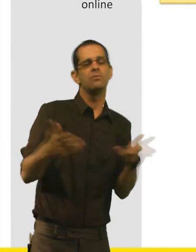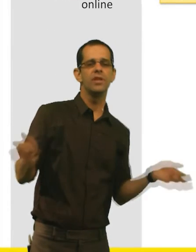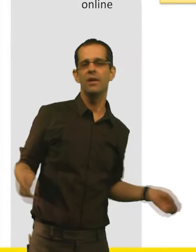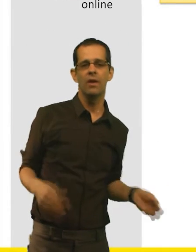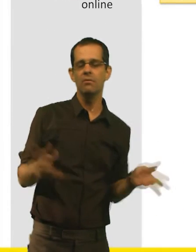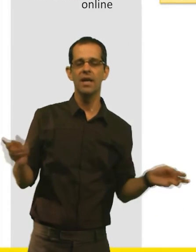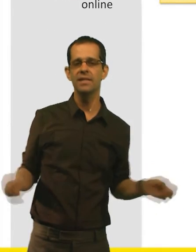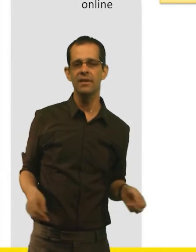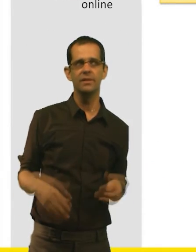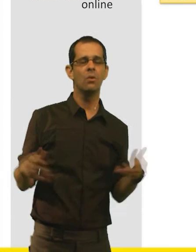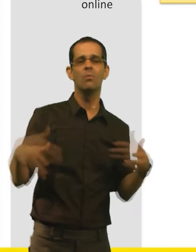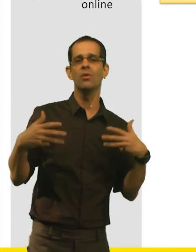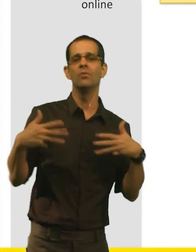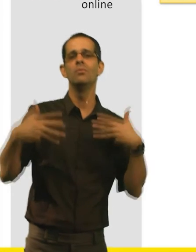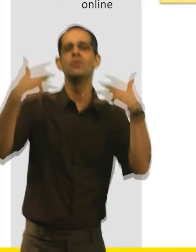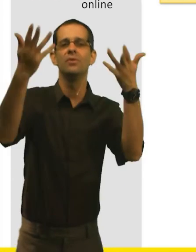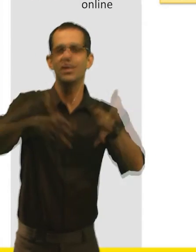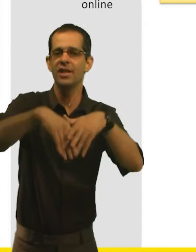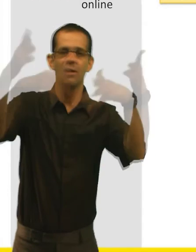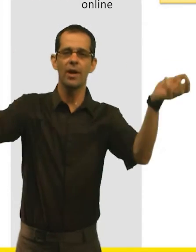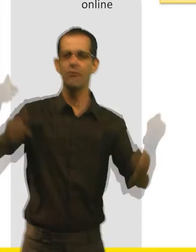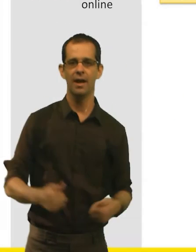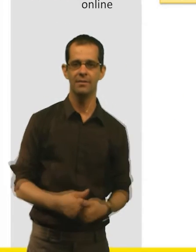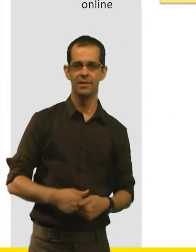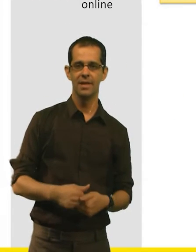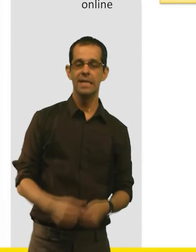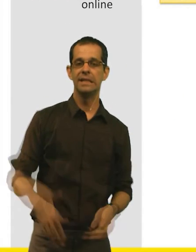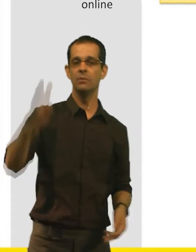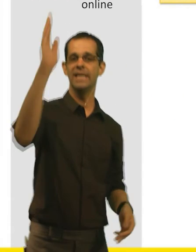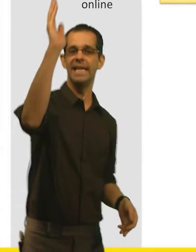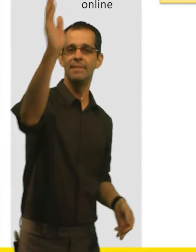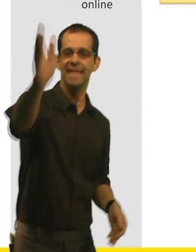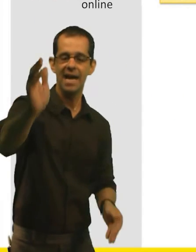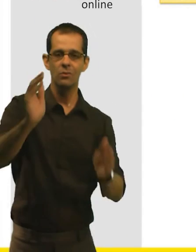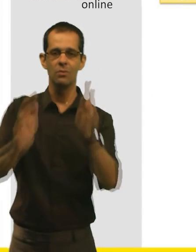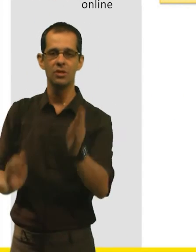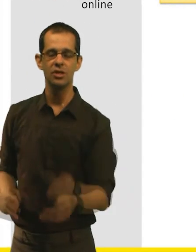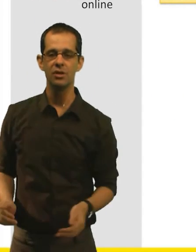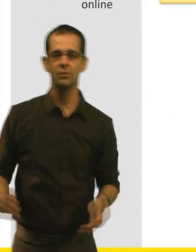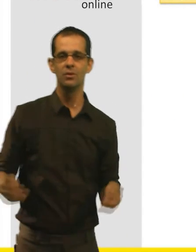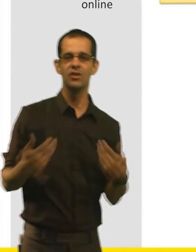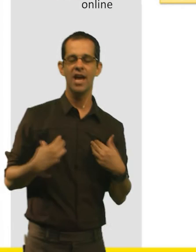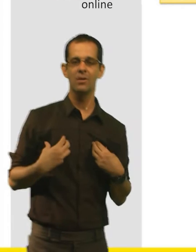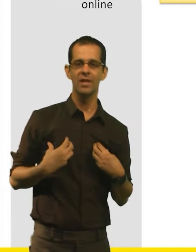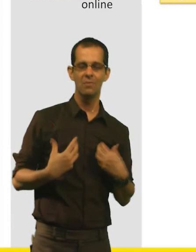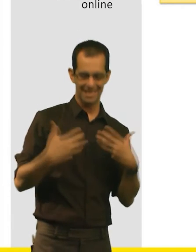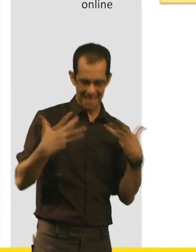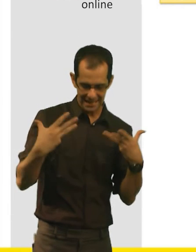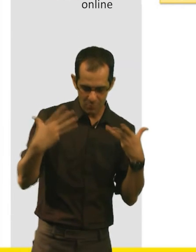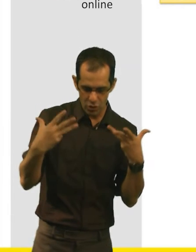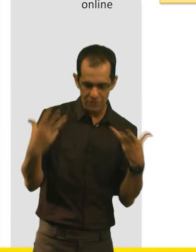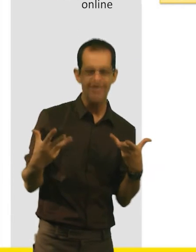chegar? Não sei, qualquer lugar serve. Então, como que eu vou me motivar a chegar em qualquer lugar? Então, determinar um objetivo gera o quê?